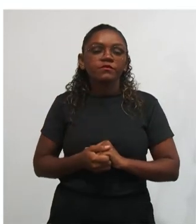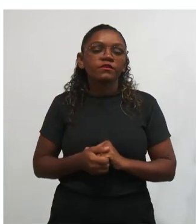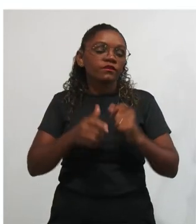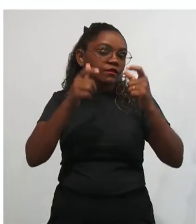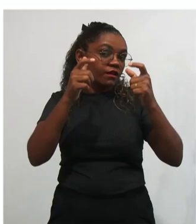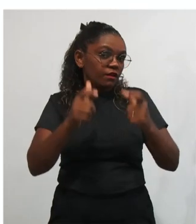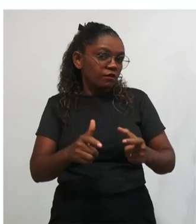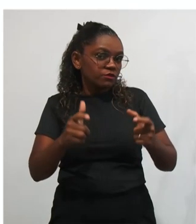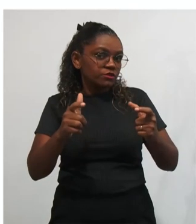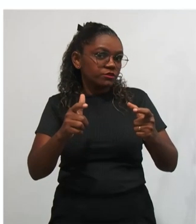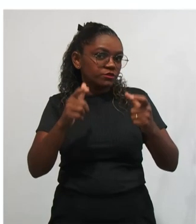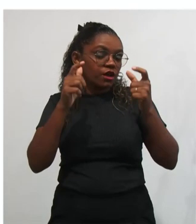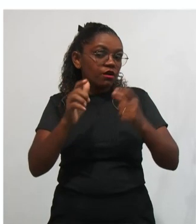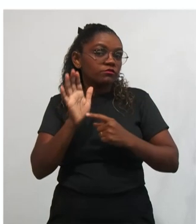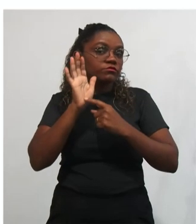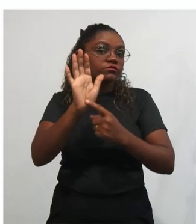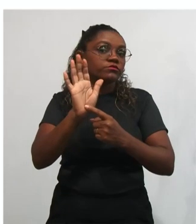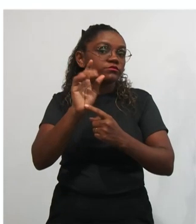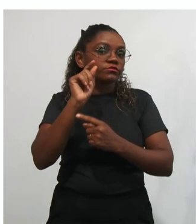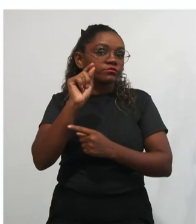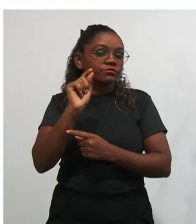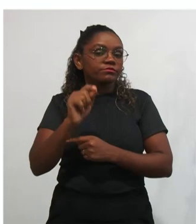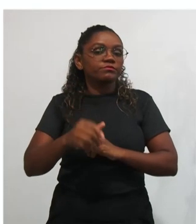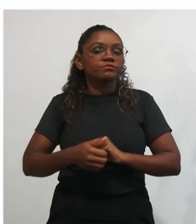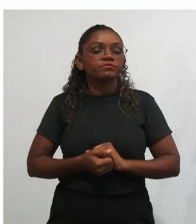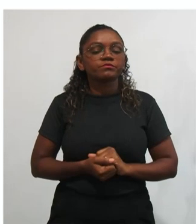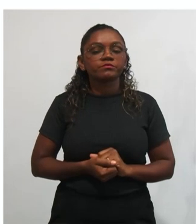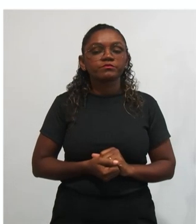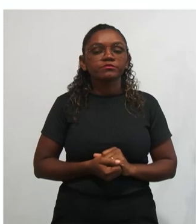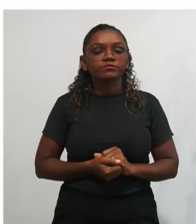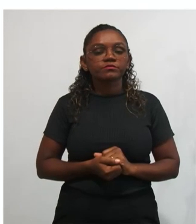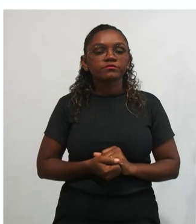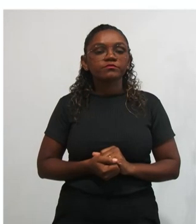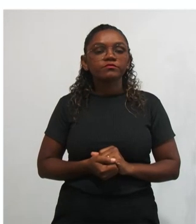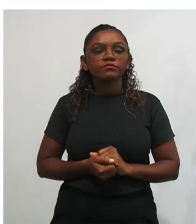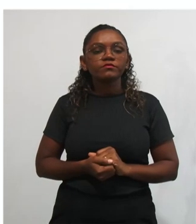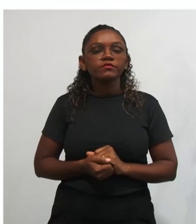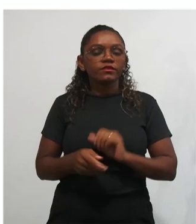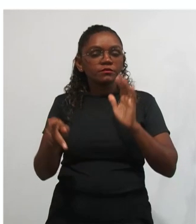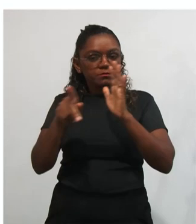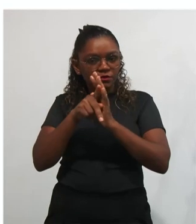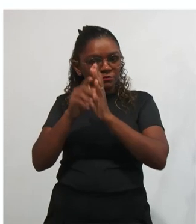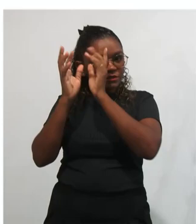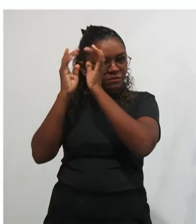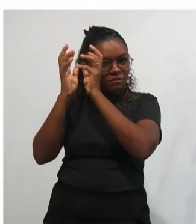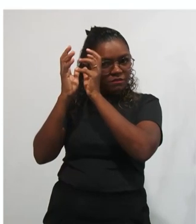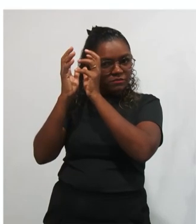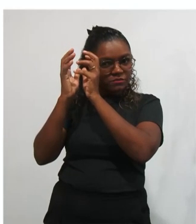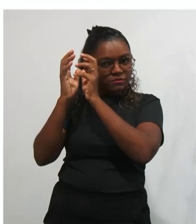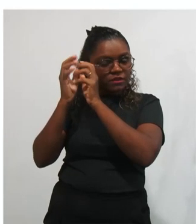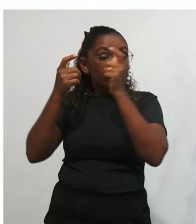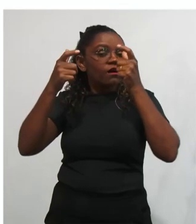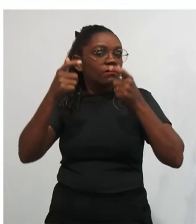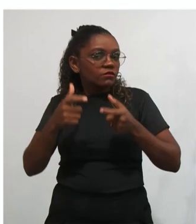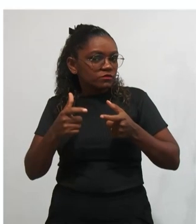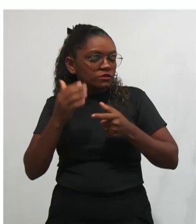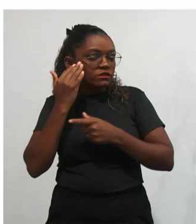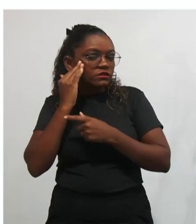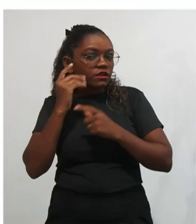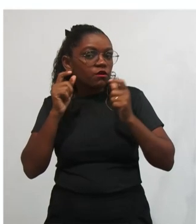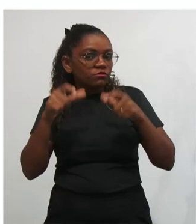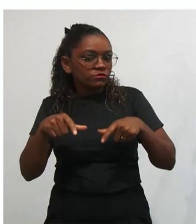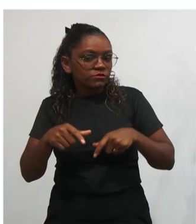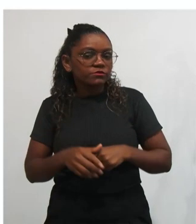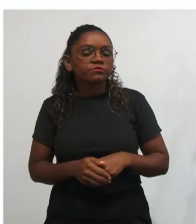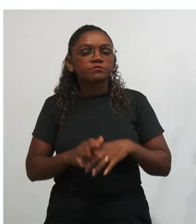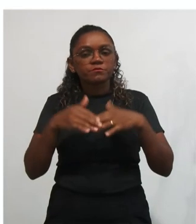essa disgrafia né Ela é é um fator ah neurológico Onde que nós podemos entender então as